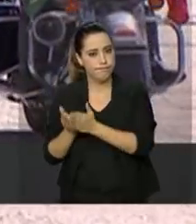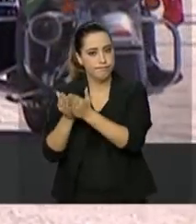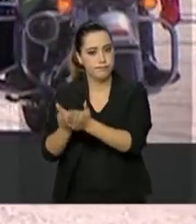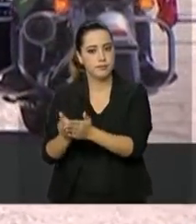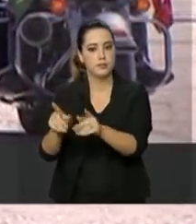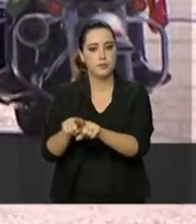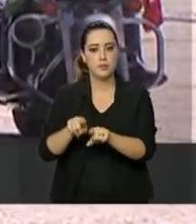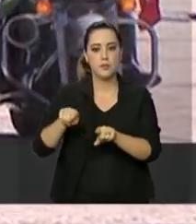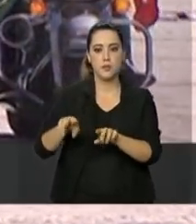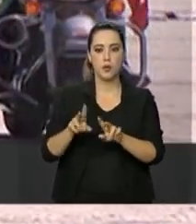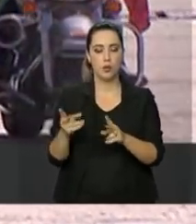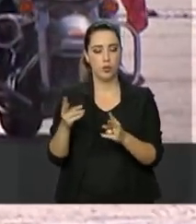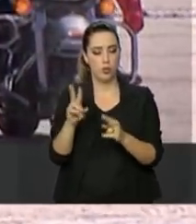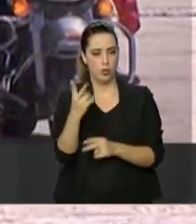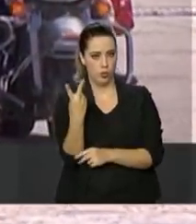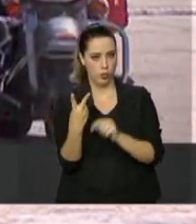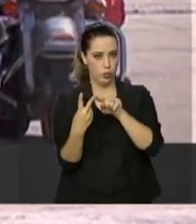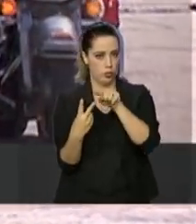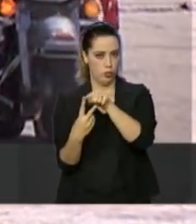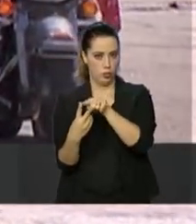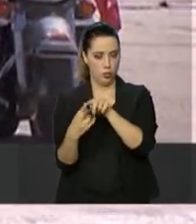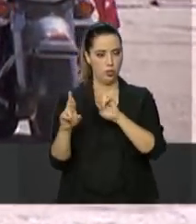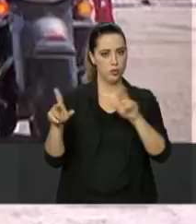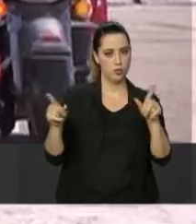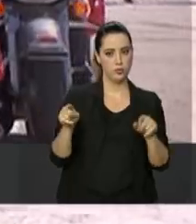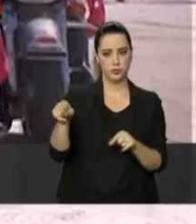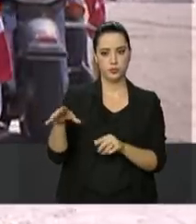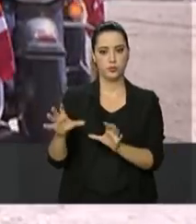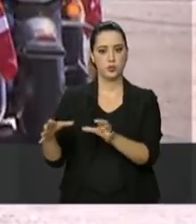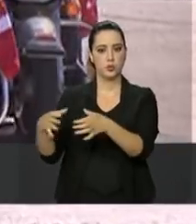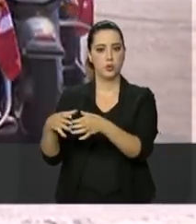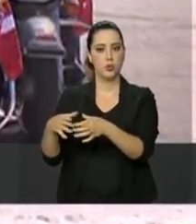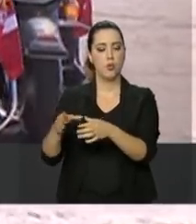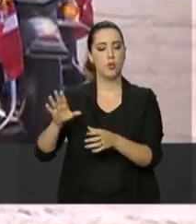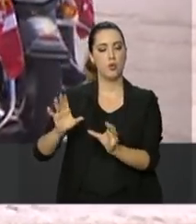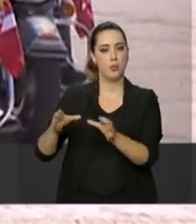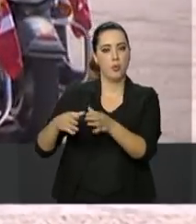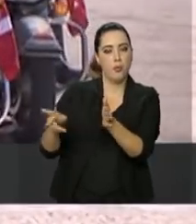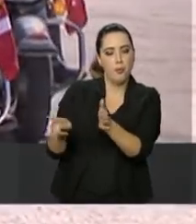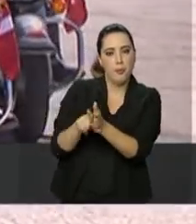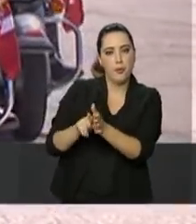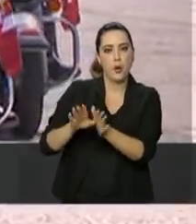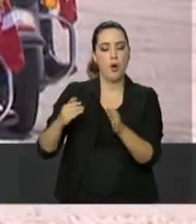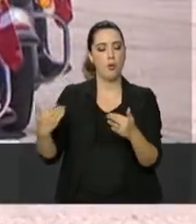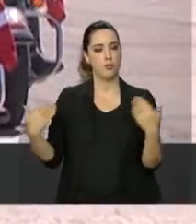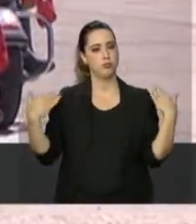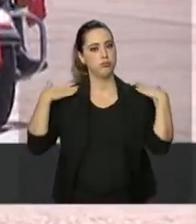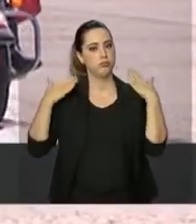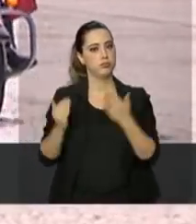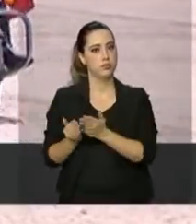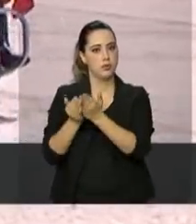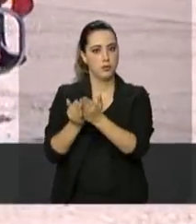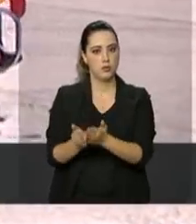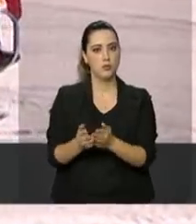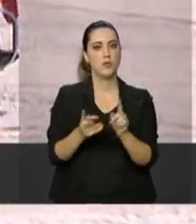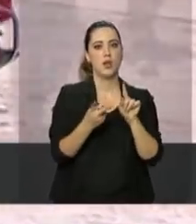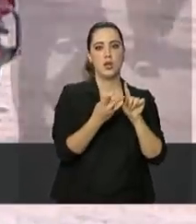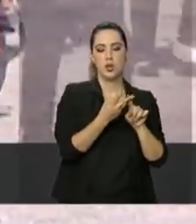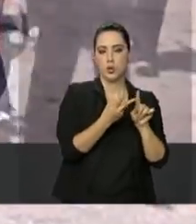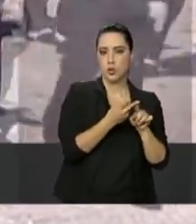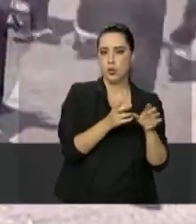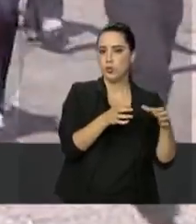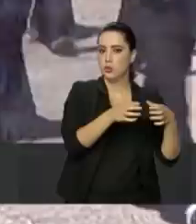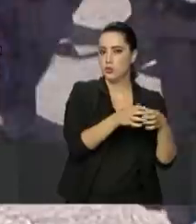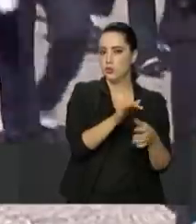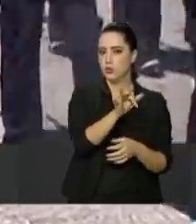está formado por um pelotão de marinheiros e dois pelotões de fuzileiros navais. À frente temos aí